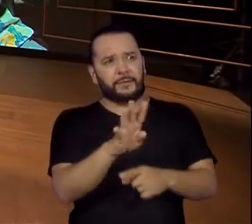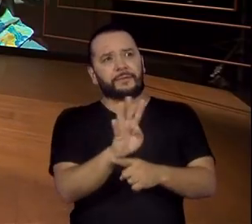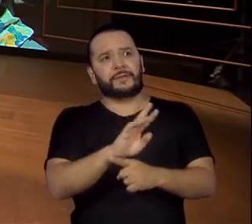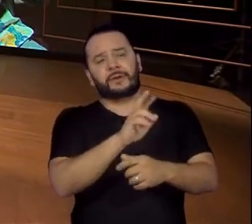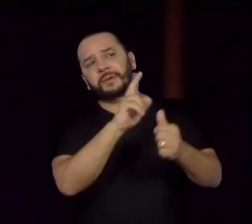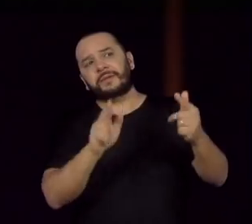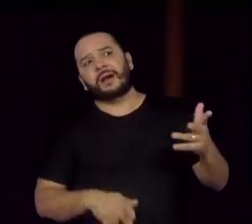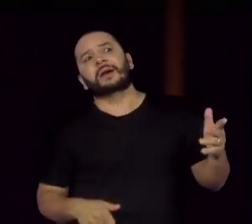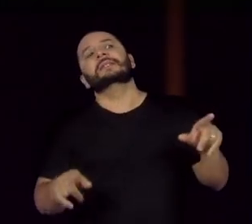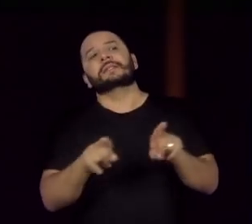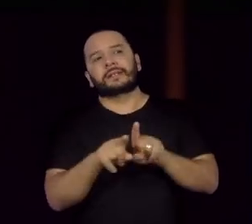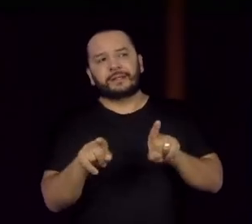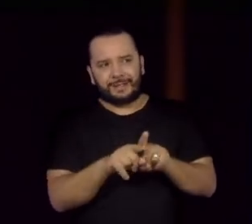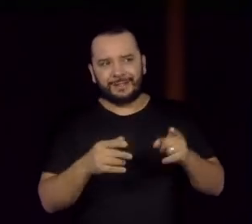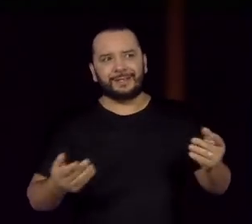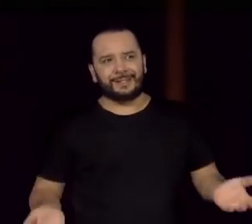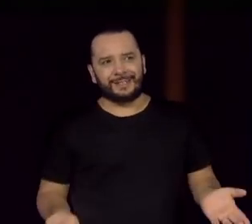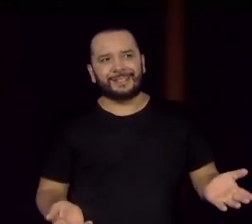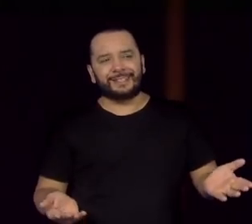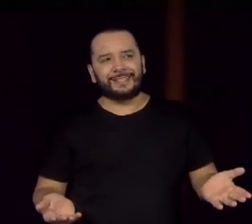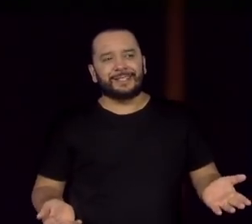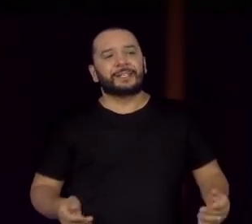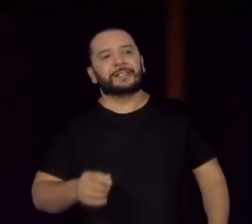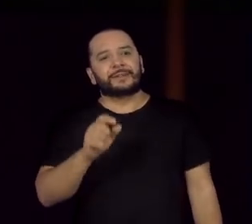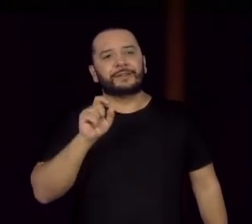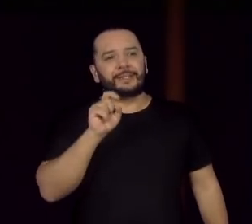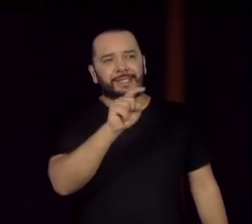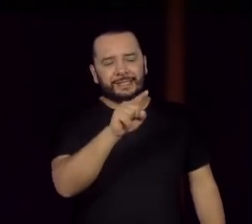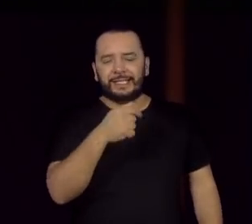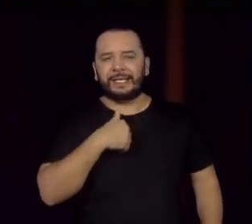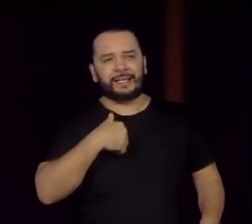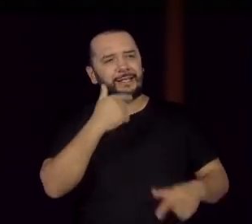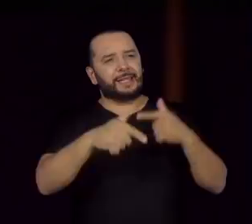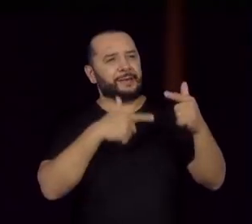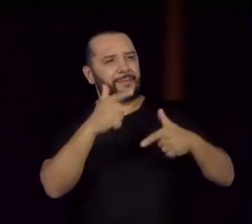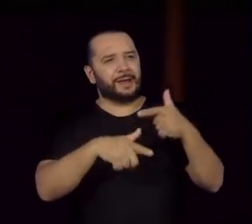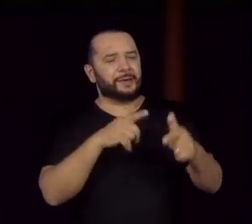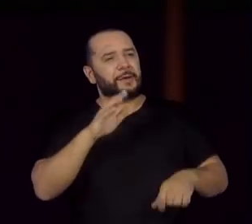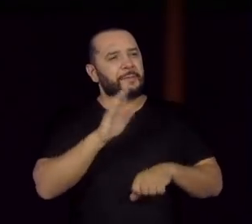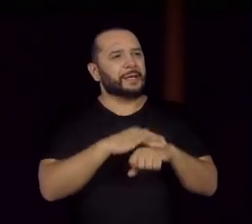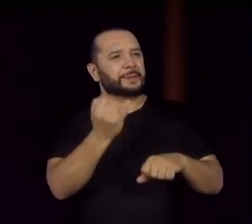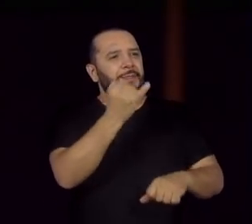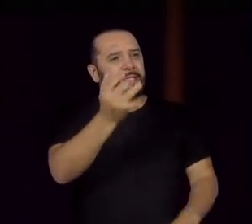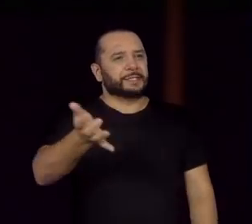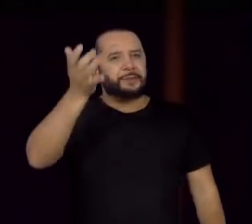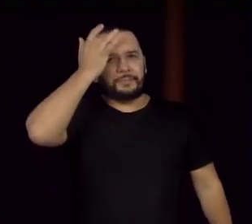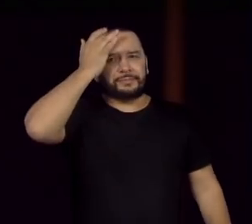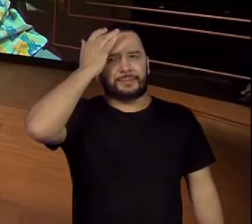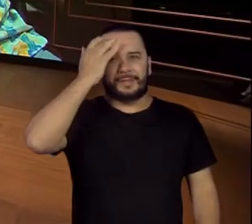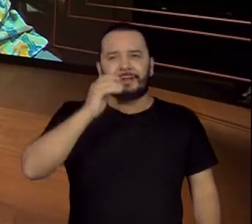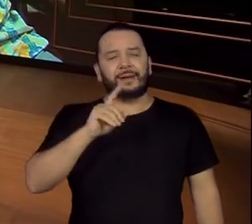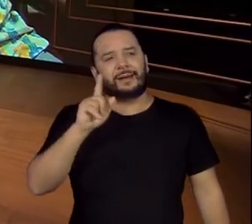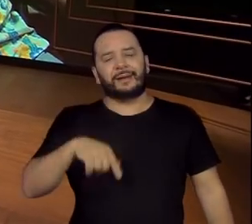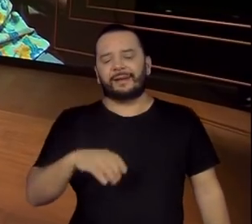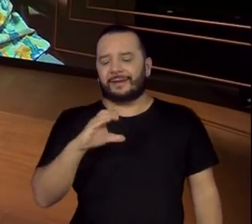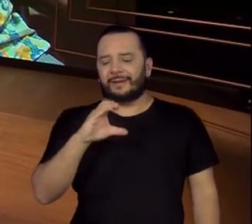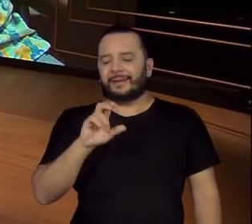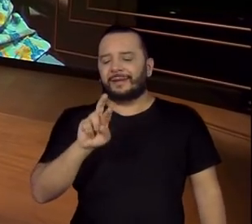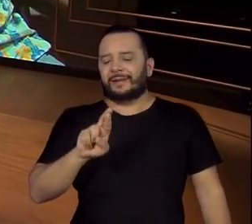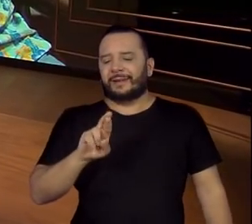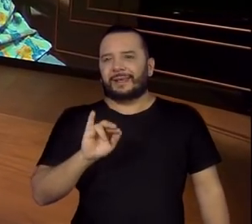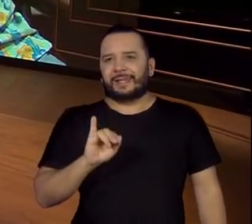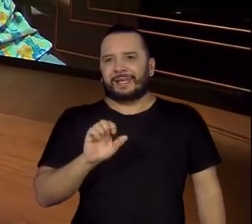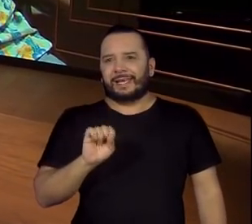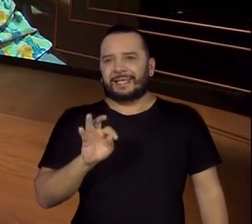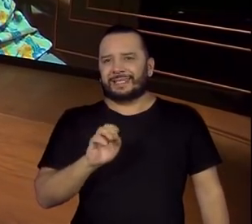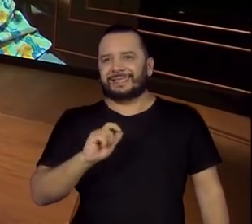E talvez o seu papel mais marcante nessa fase, pelo menos, foi o Cristal, do